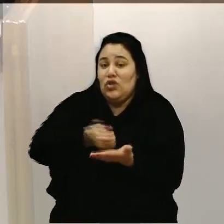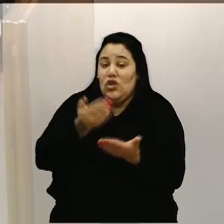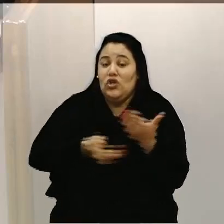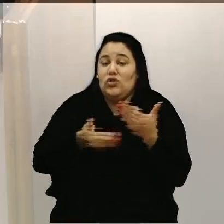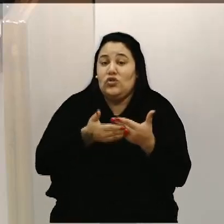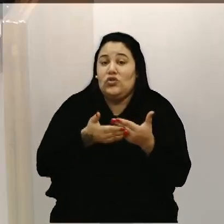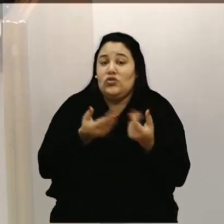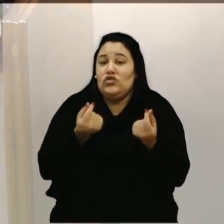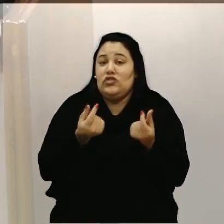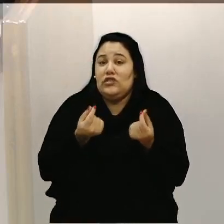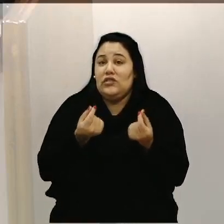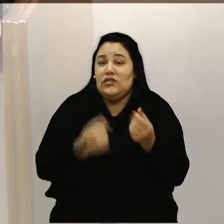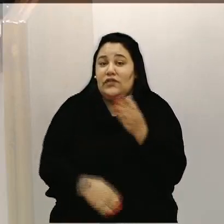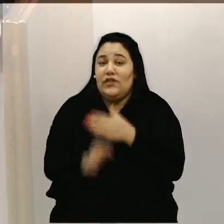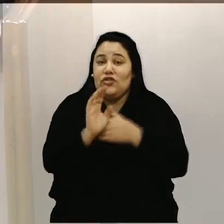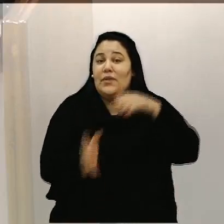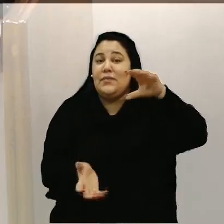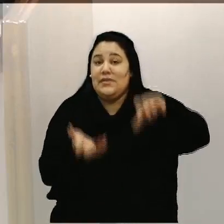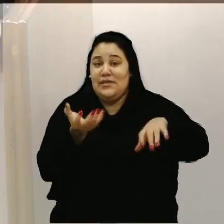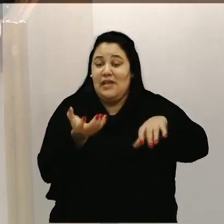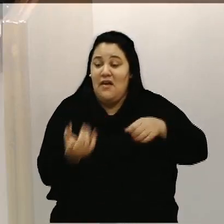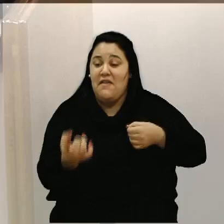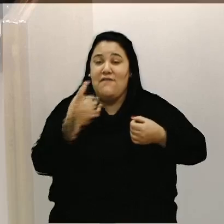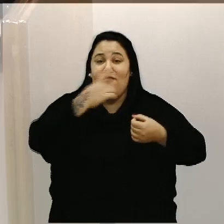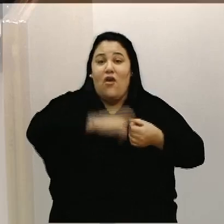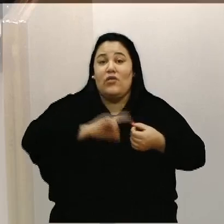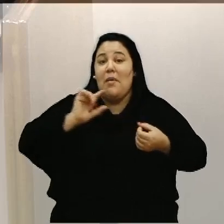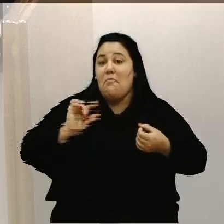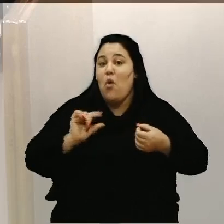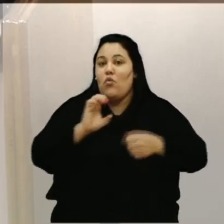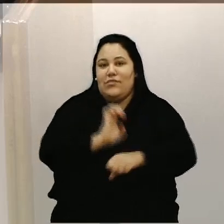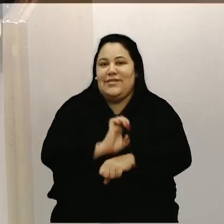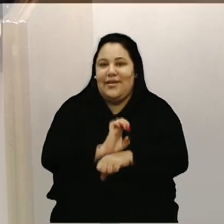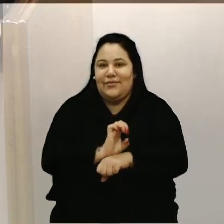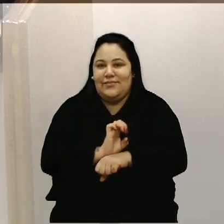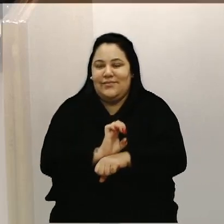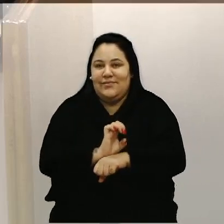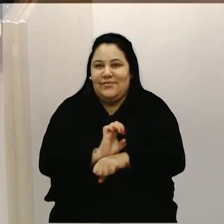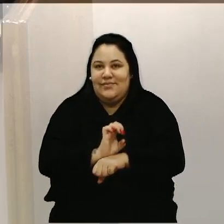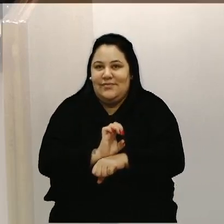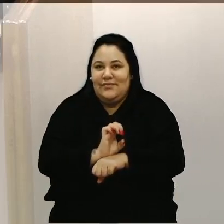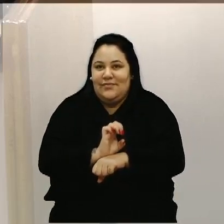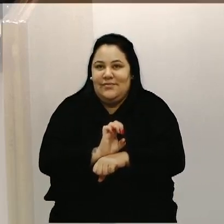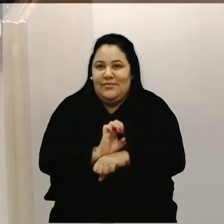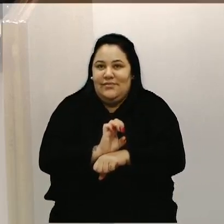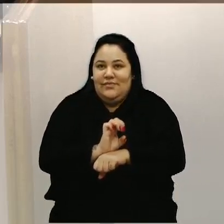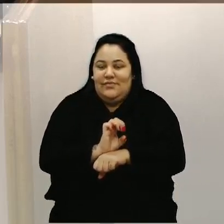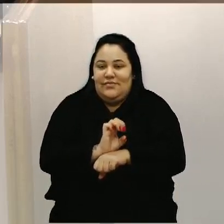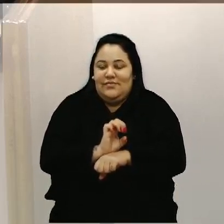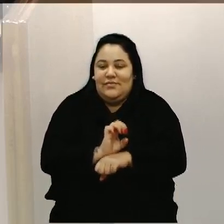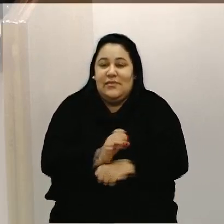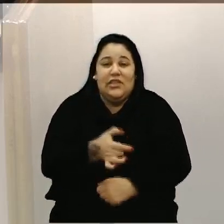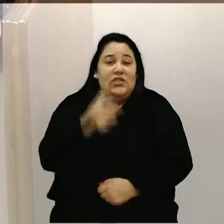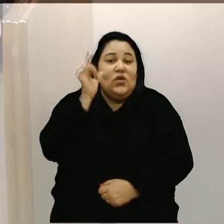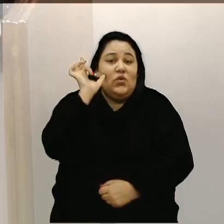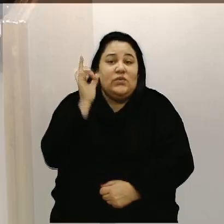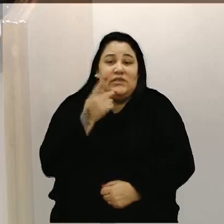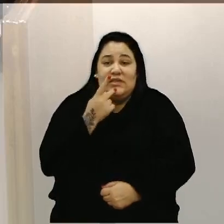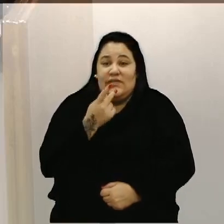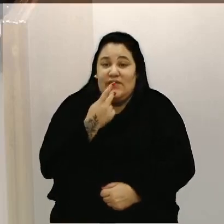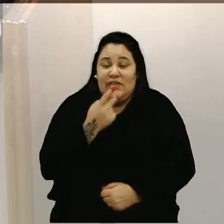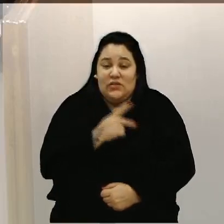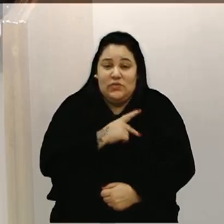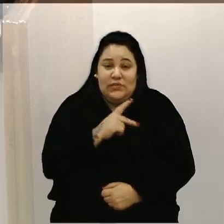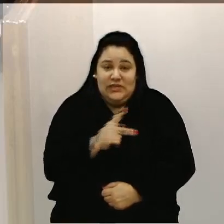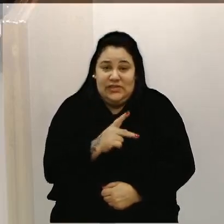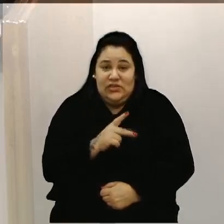Brasília, e o senhor sabe que retorna migalhas para o Estado. E ontem, na fala do presidente